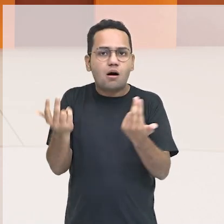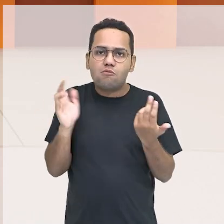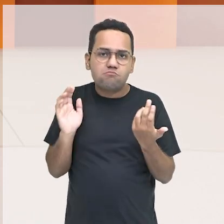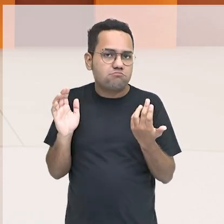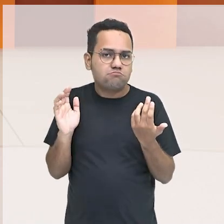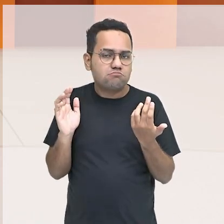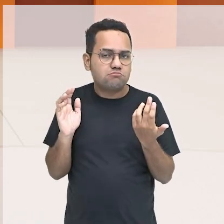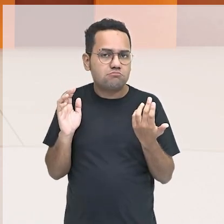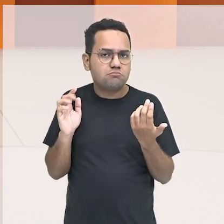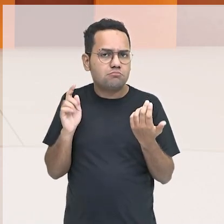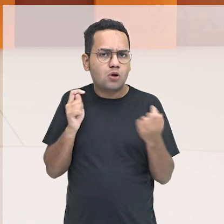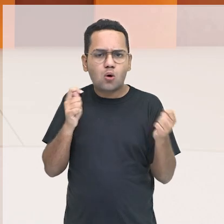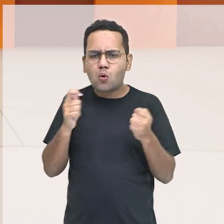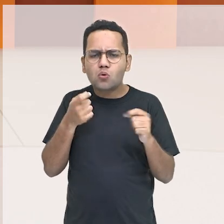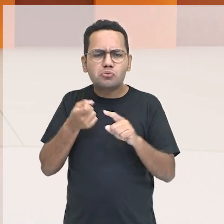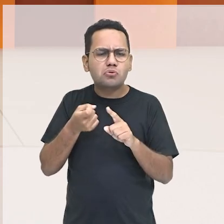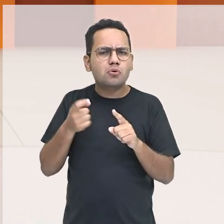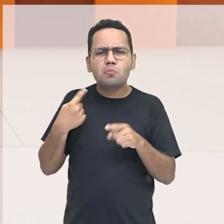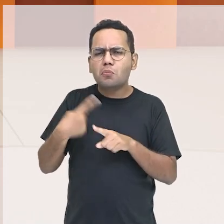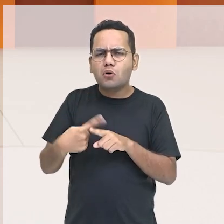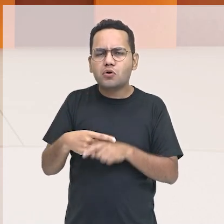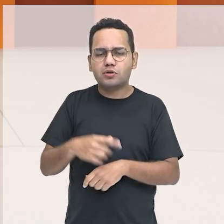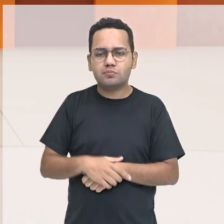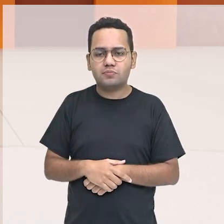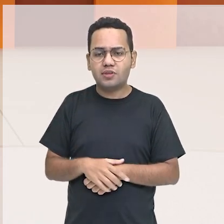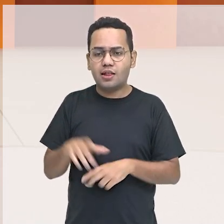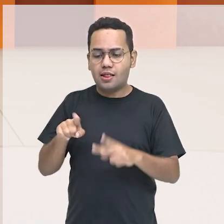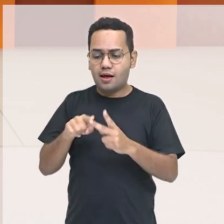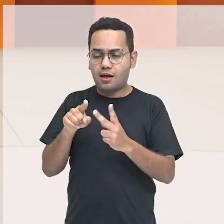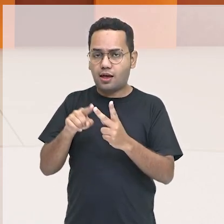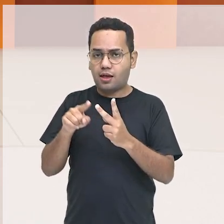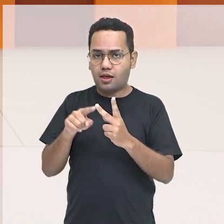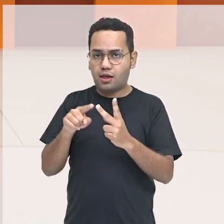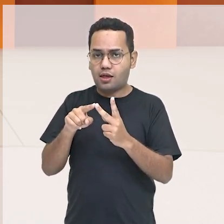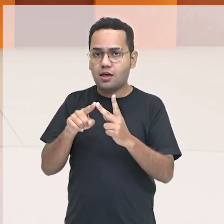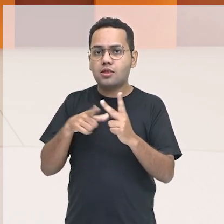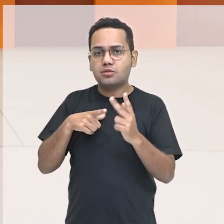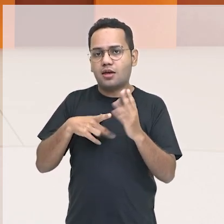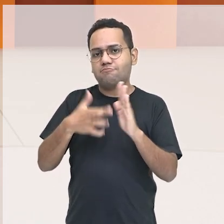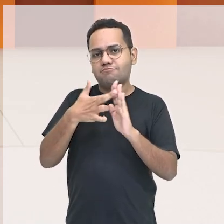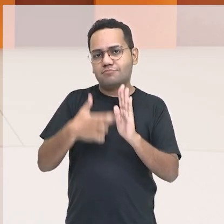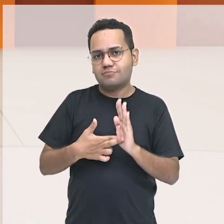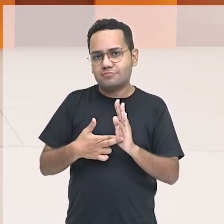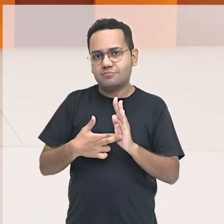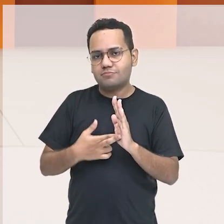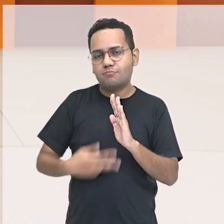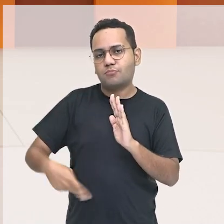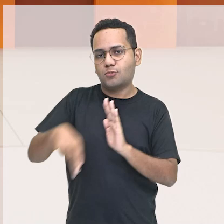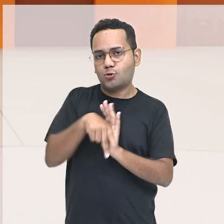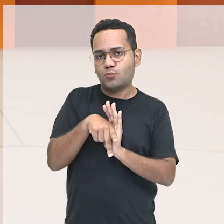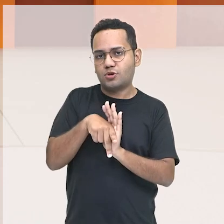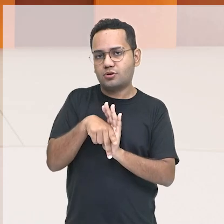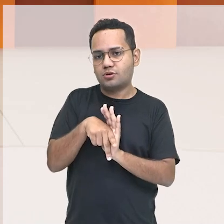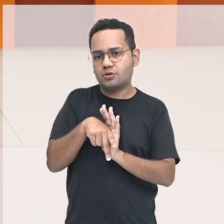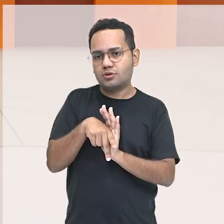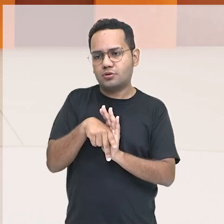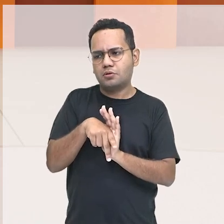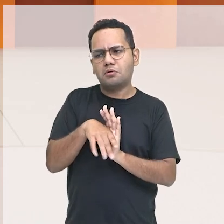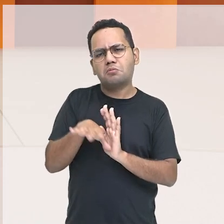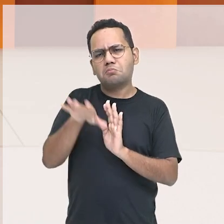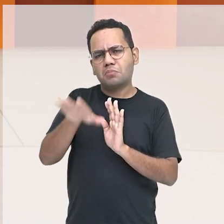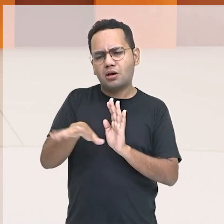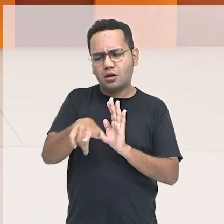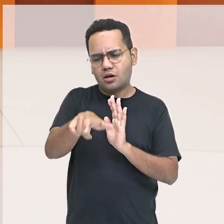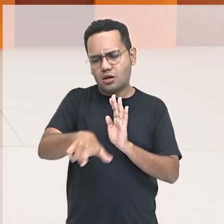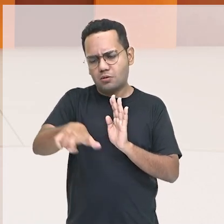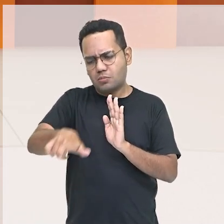controle, porque a escola tem regras e ela vai tratar o indivíduo,